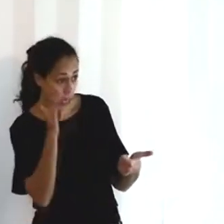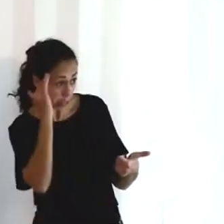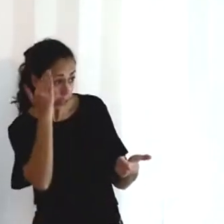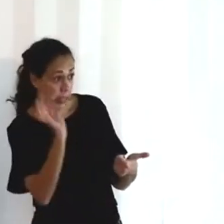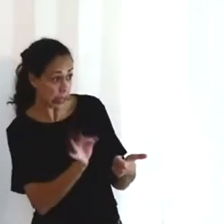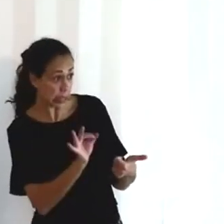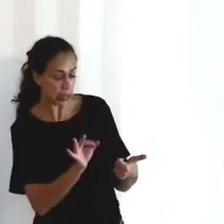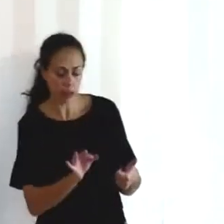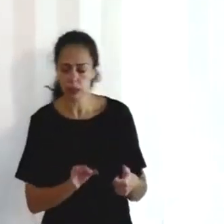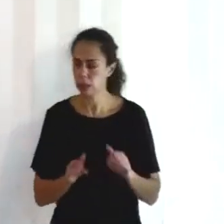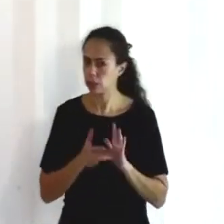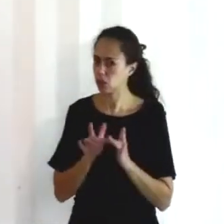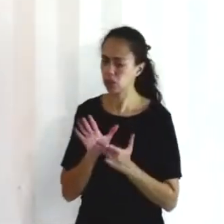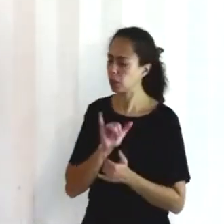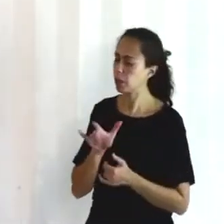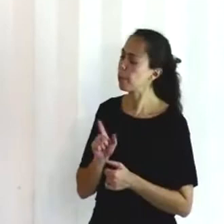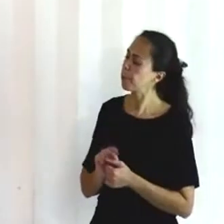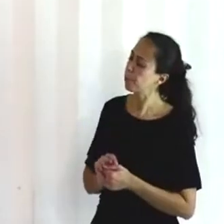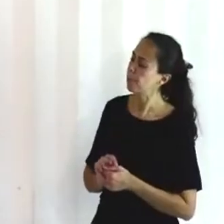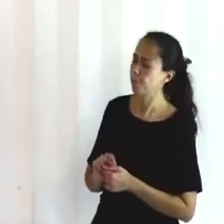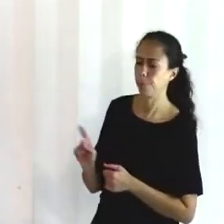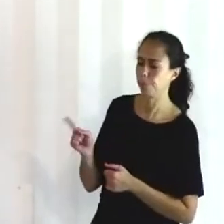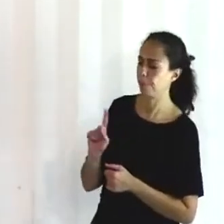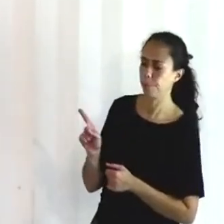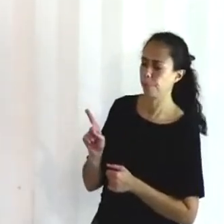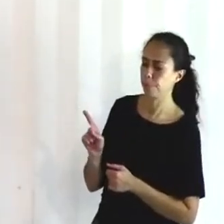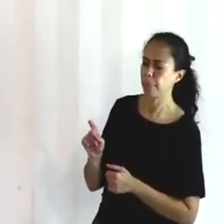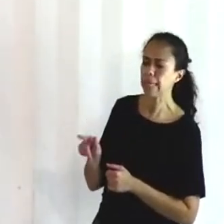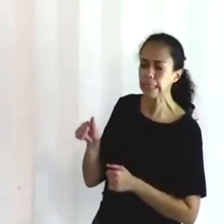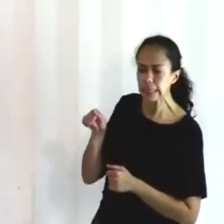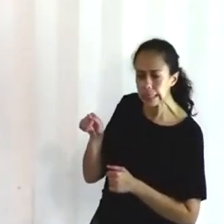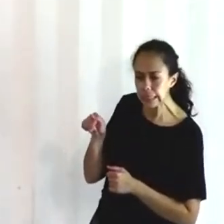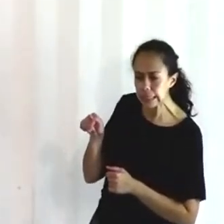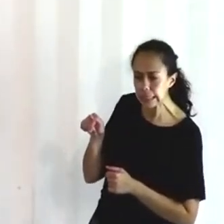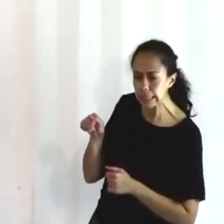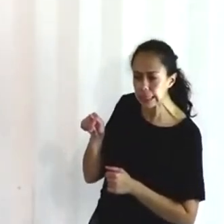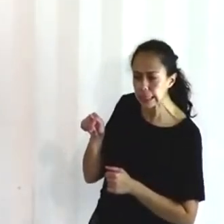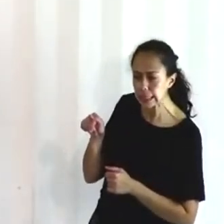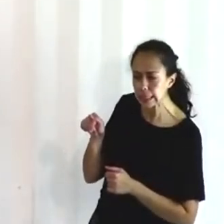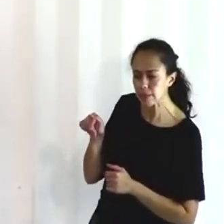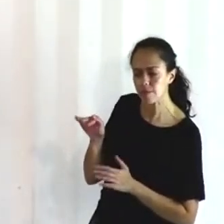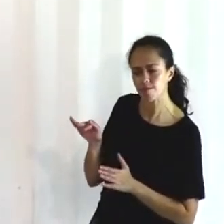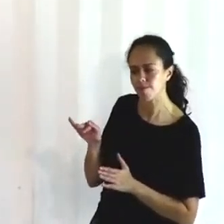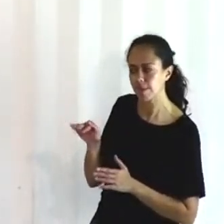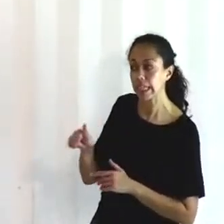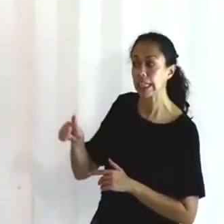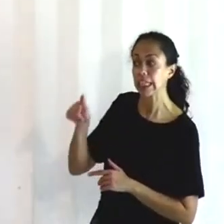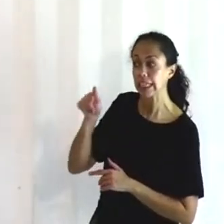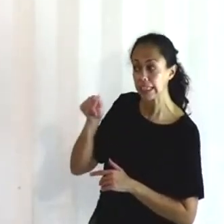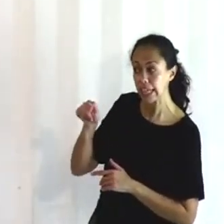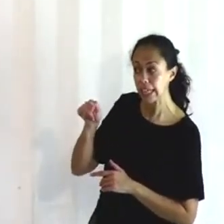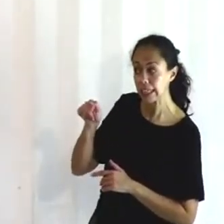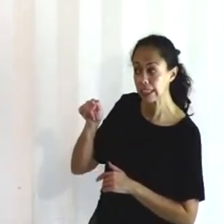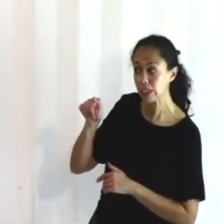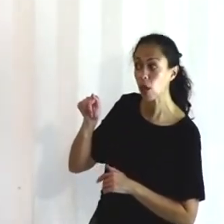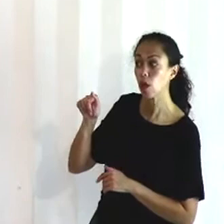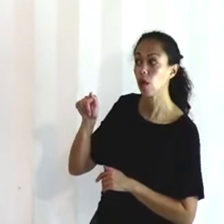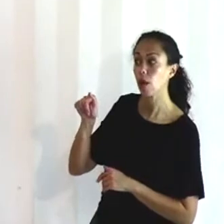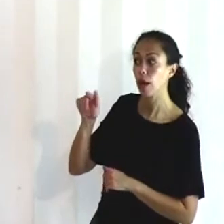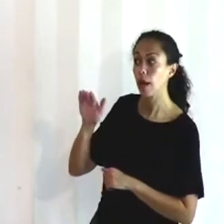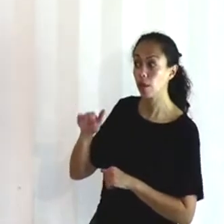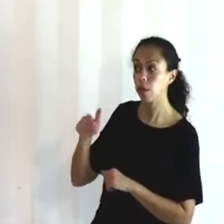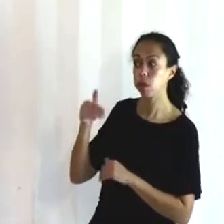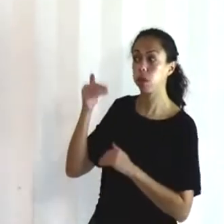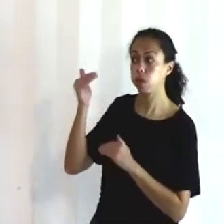7, eu digo 70 vezes isso. Aí Pedro pergunta, ou para si mesmo: então alguém pode